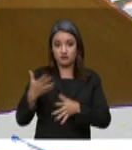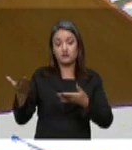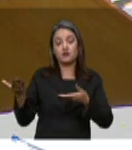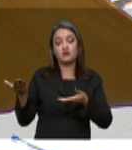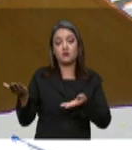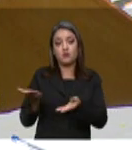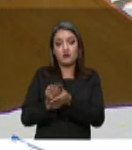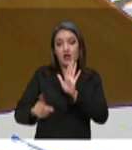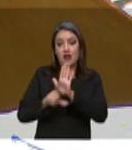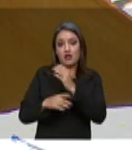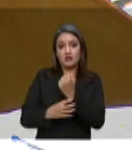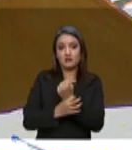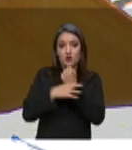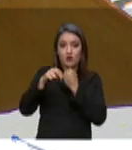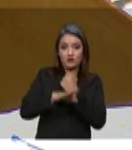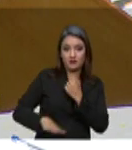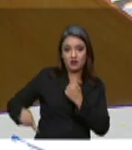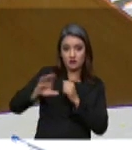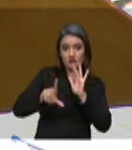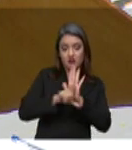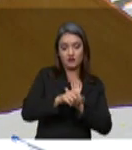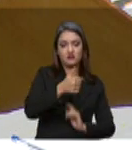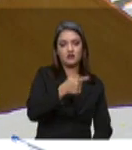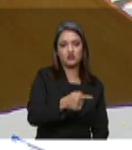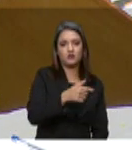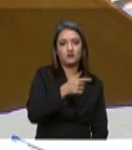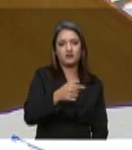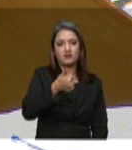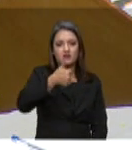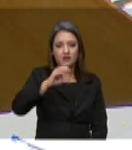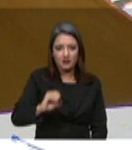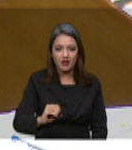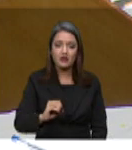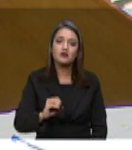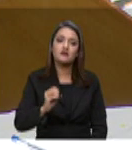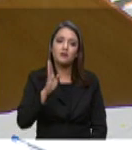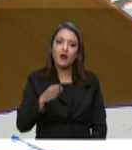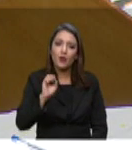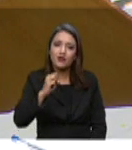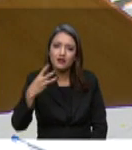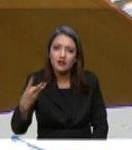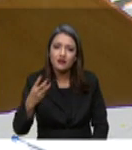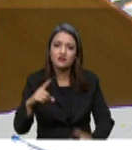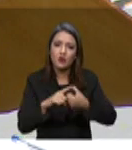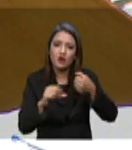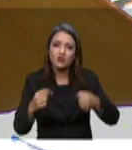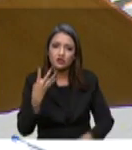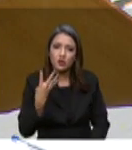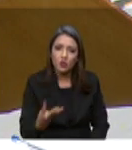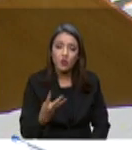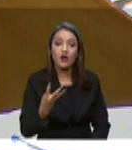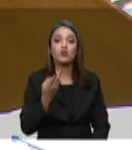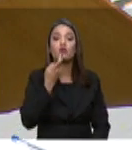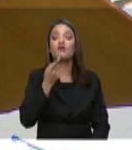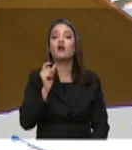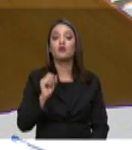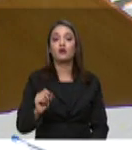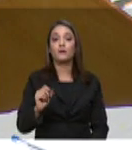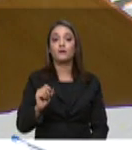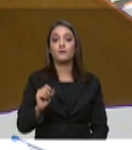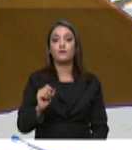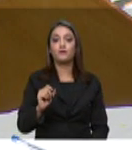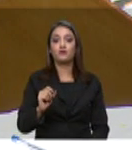4º da Lei de Segurança Nacional nem 7.710 e 83 assim dispondo o artigo quatro revoga não